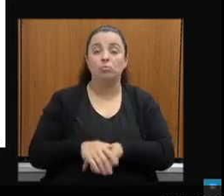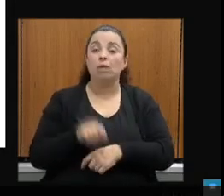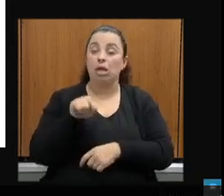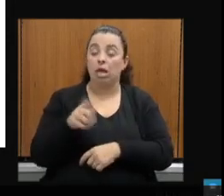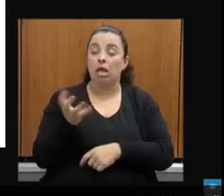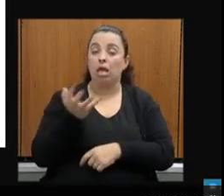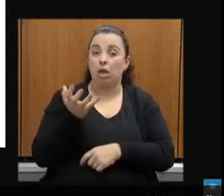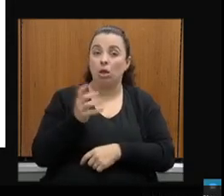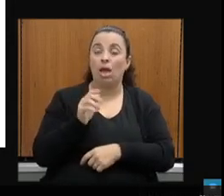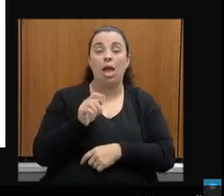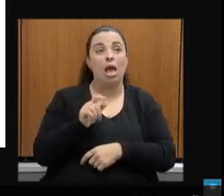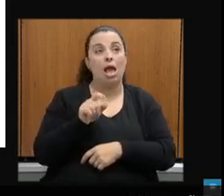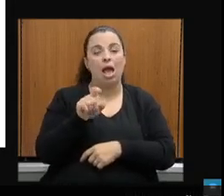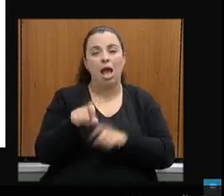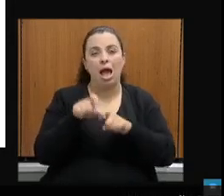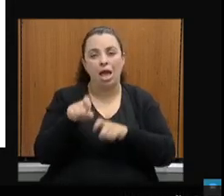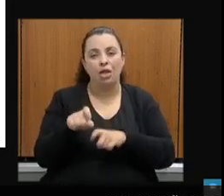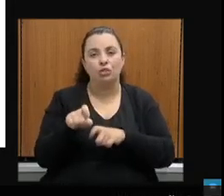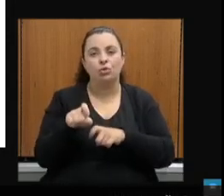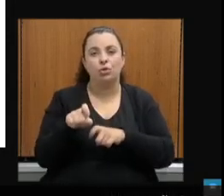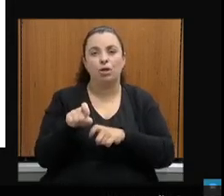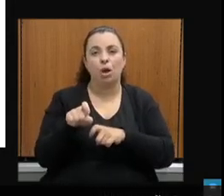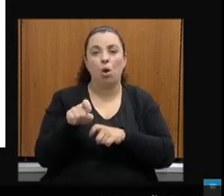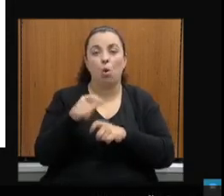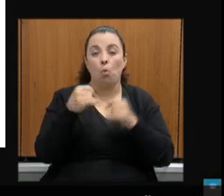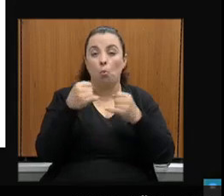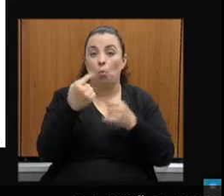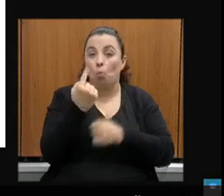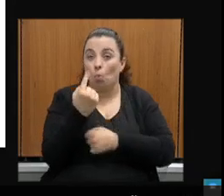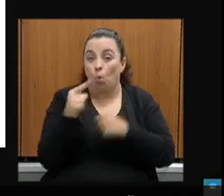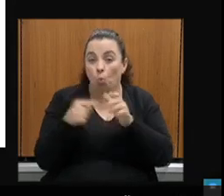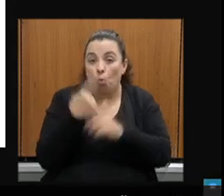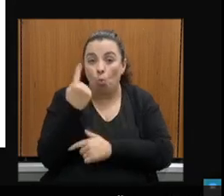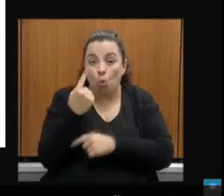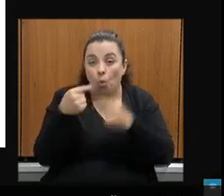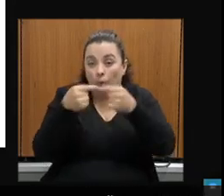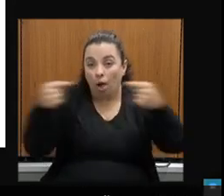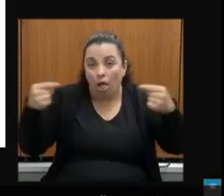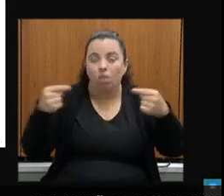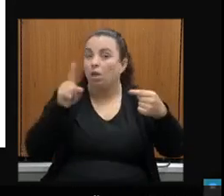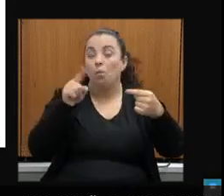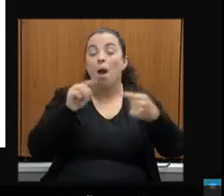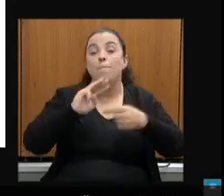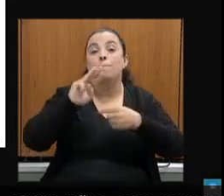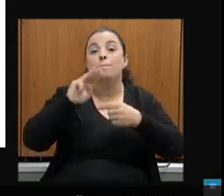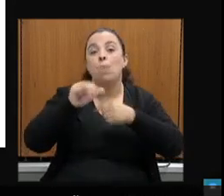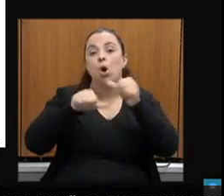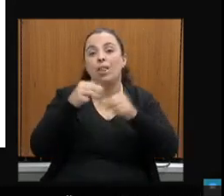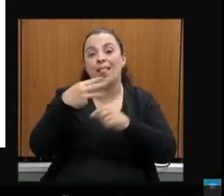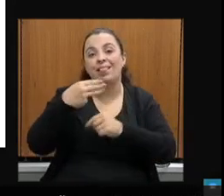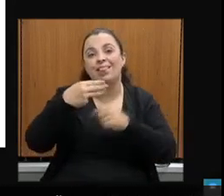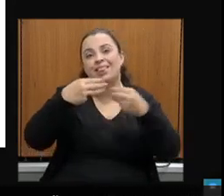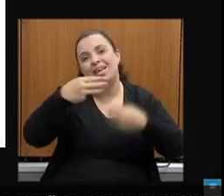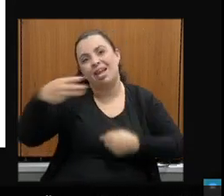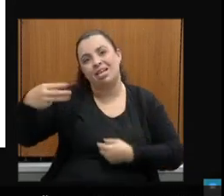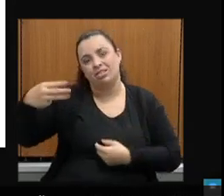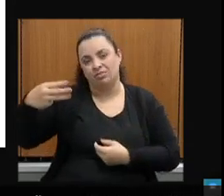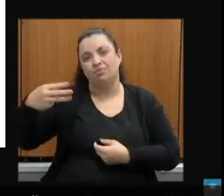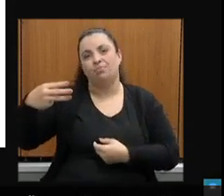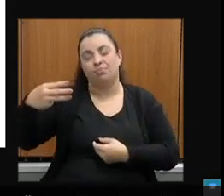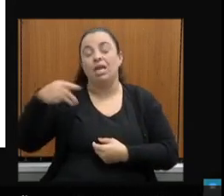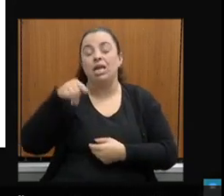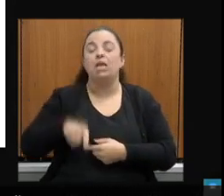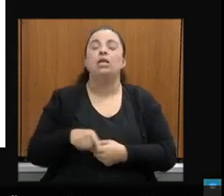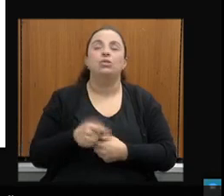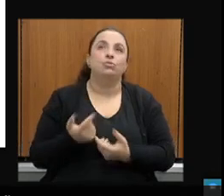de rede Rural monofásica em rede trifásica é isso tem um efeito multiplicador do